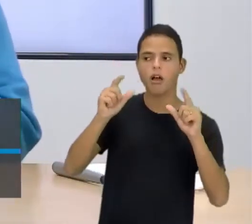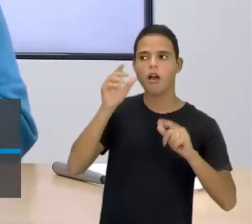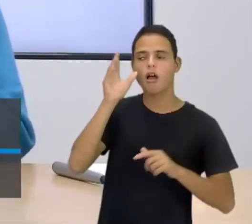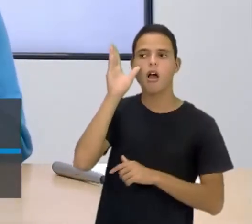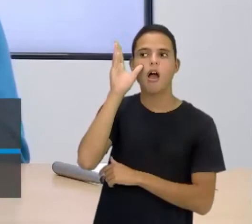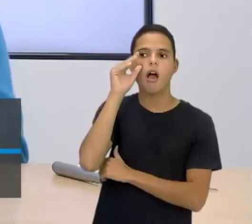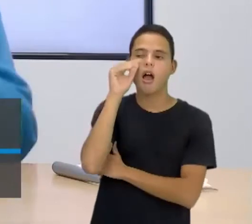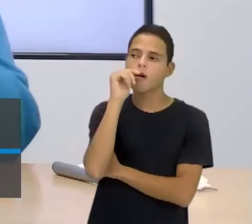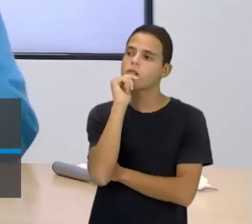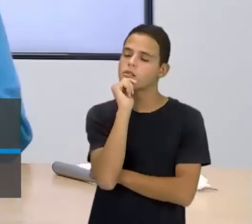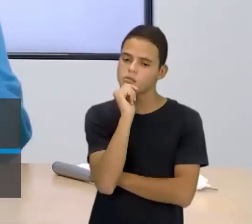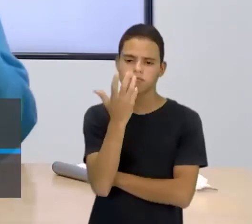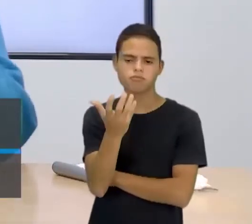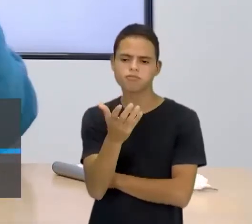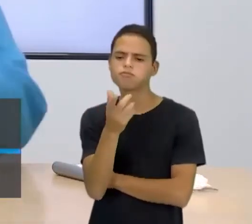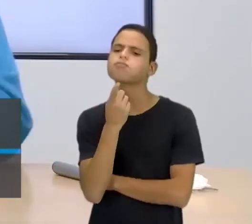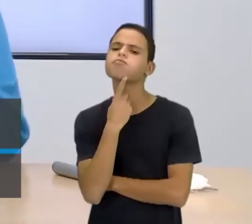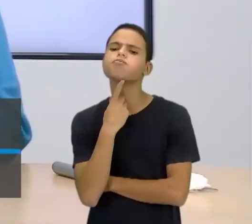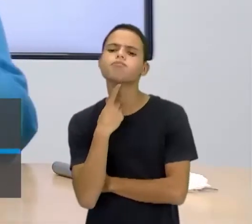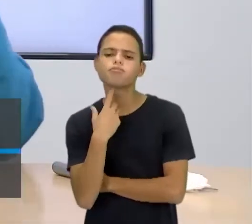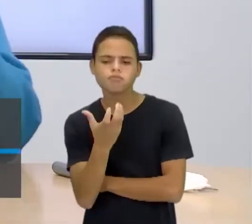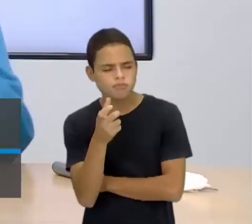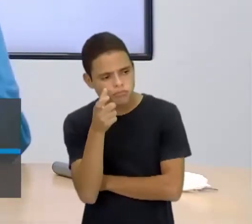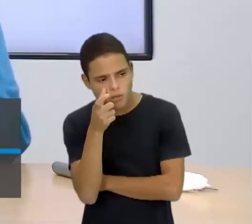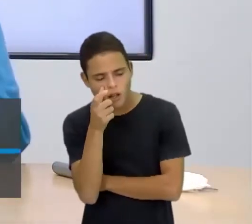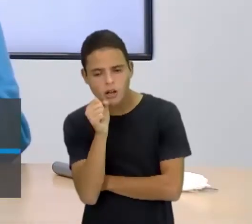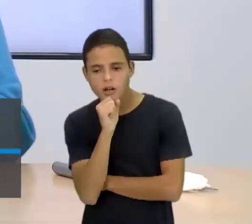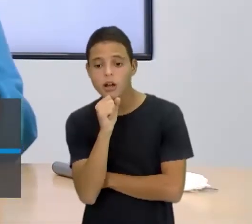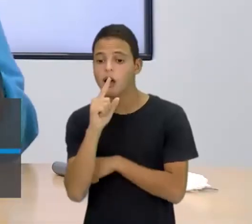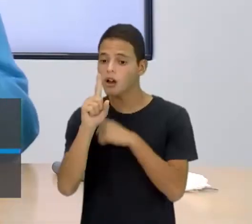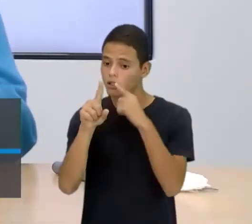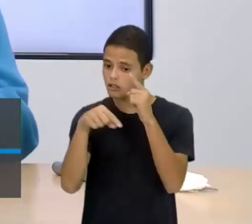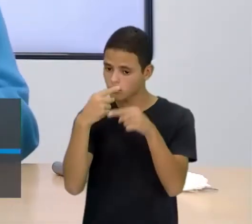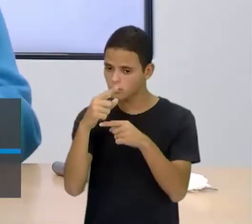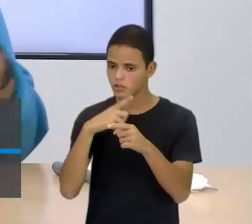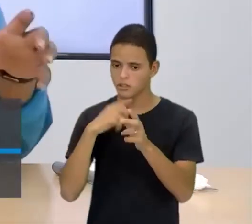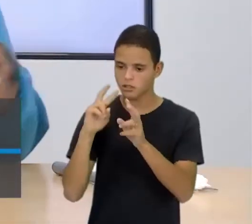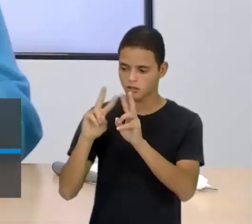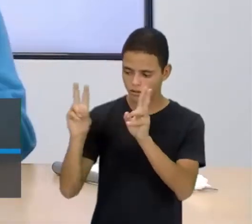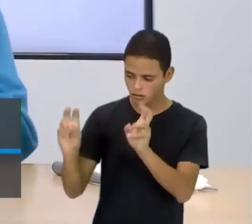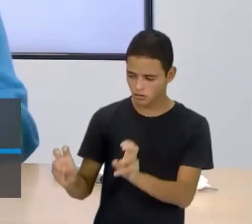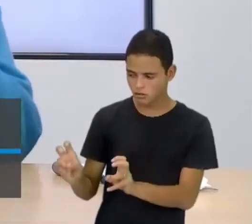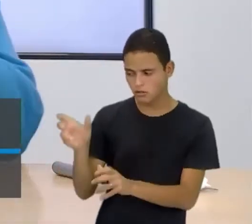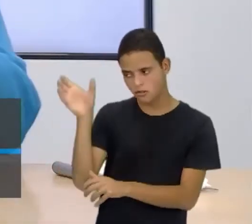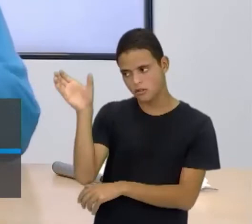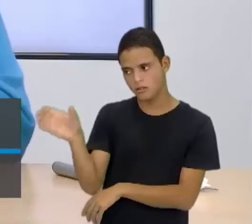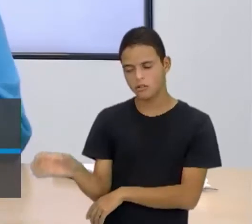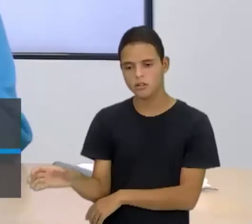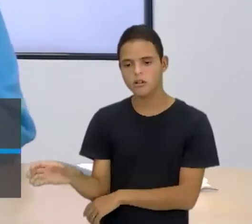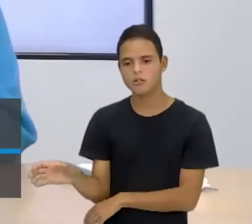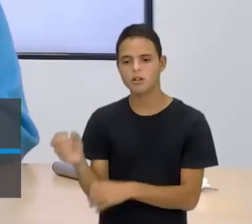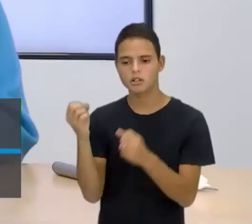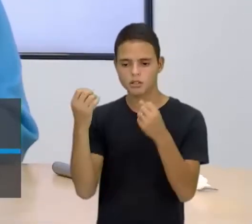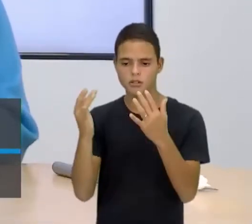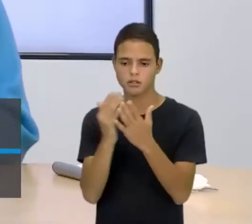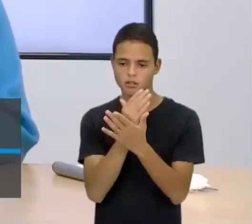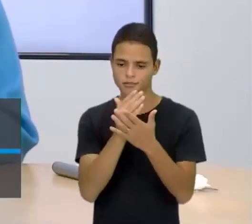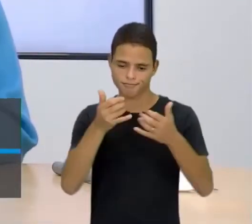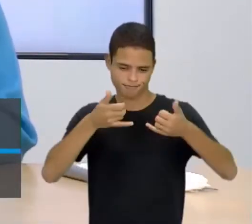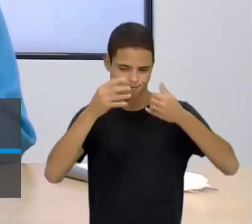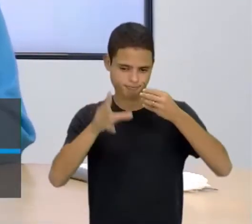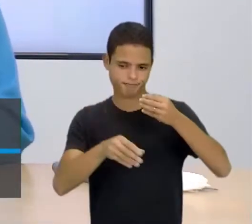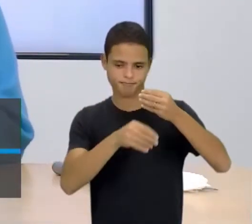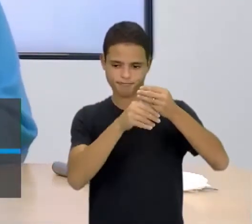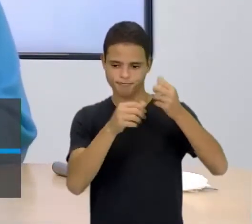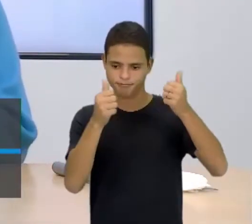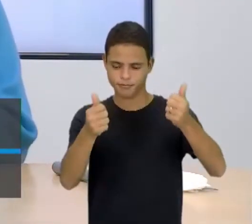leitor fala, nossa, eu quero ler isso aí, interessante. Aí, na sequência, vem um subtítulo, que acrescenta algumas informações. Então, vamos